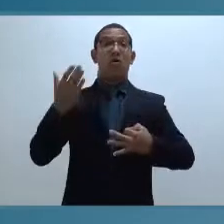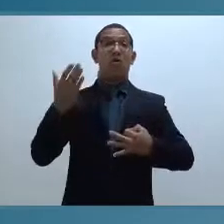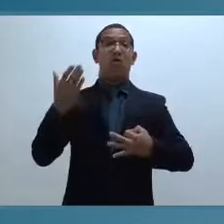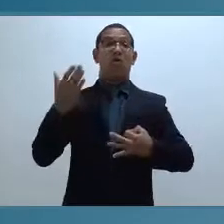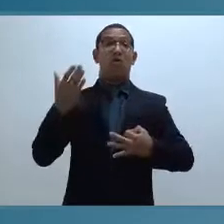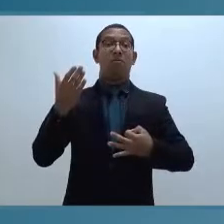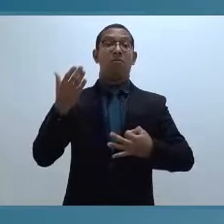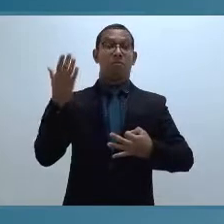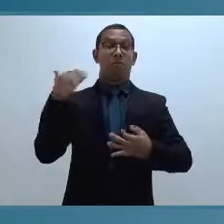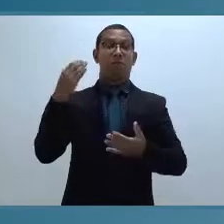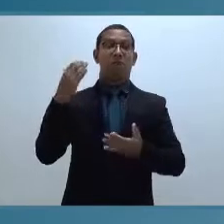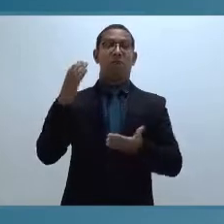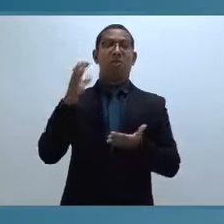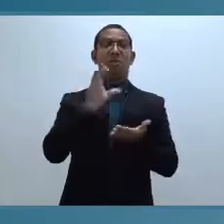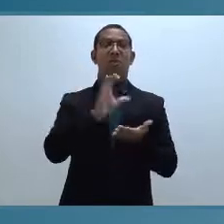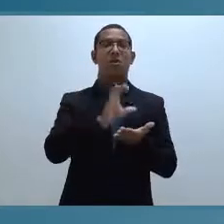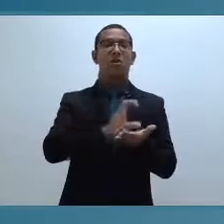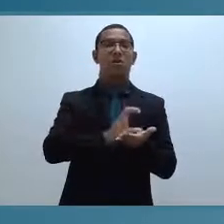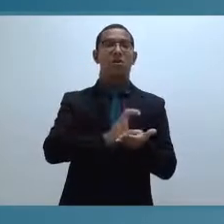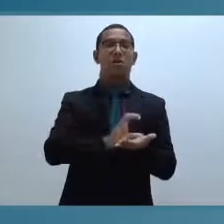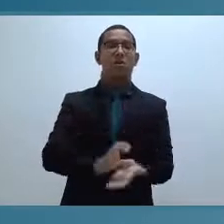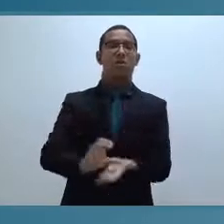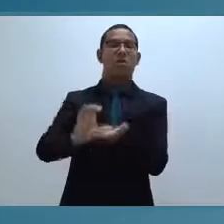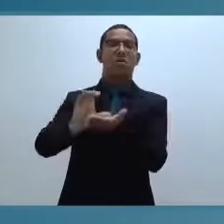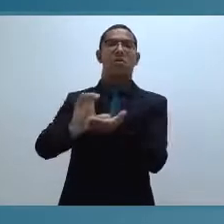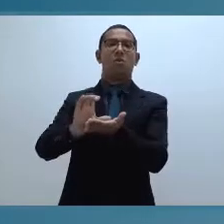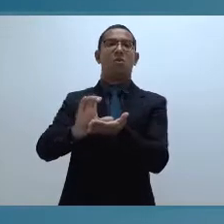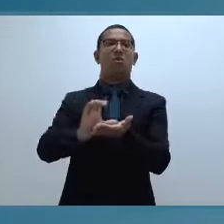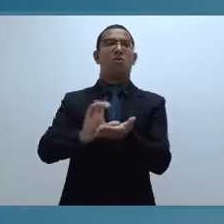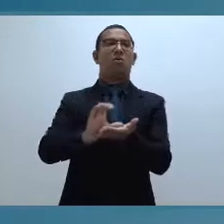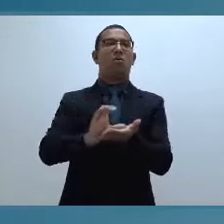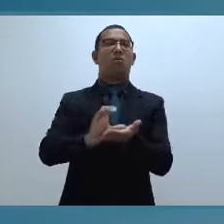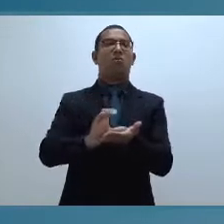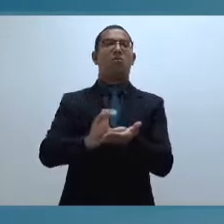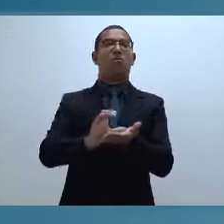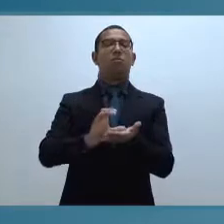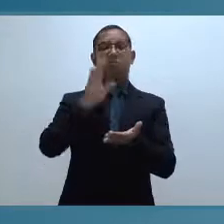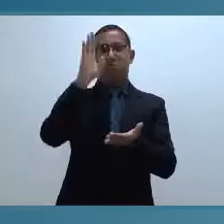Conselho Nacional de Justiça pelo pedido de providências número